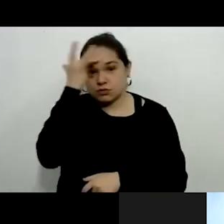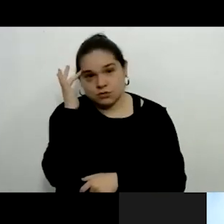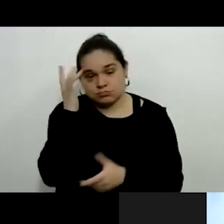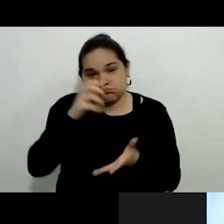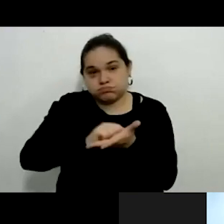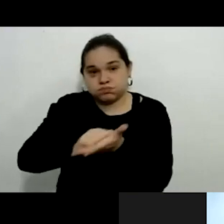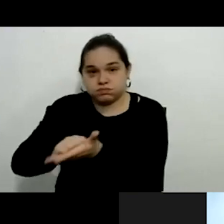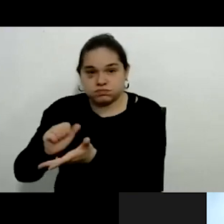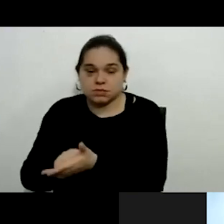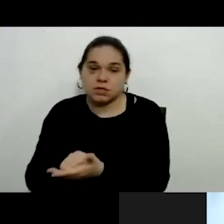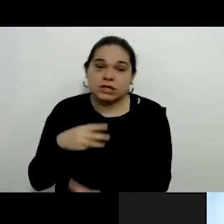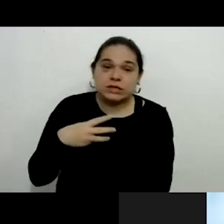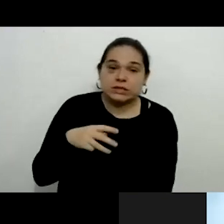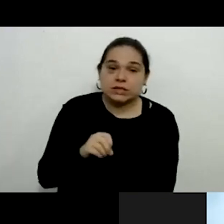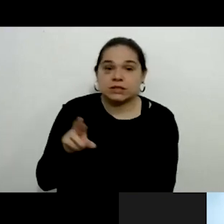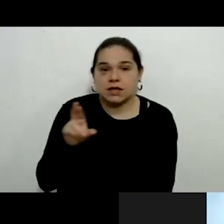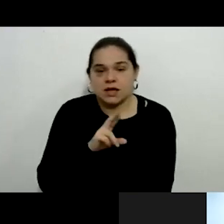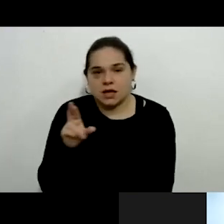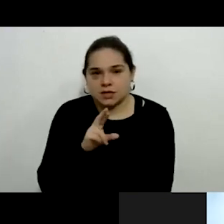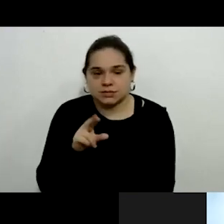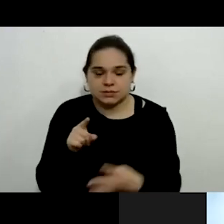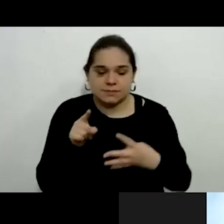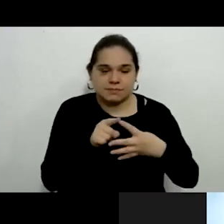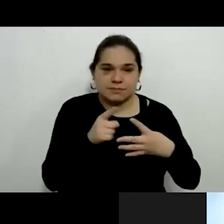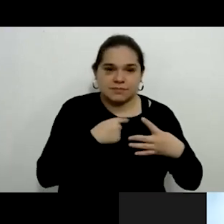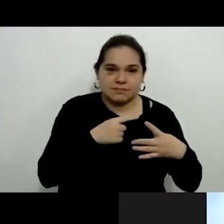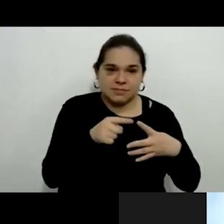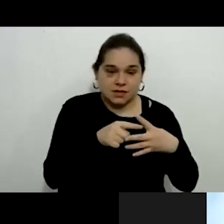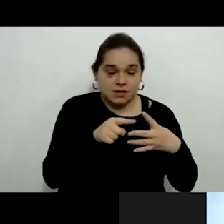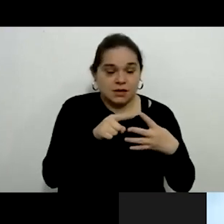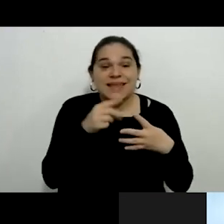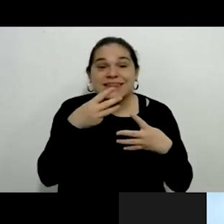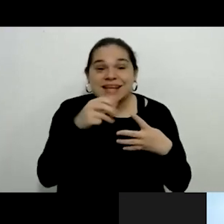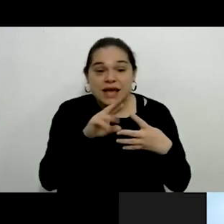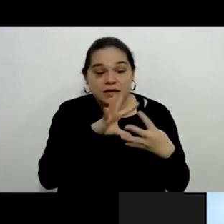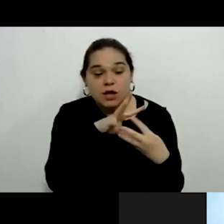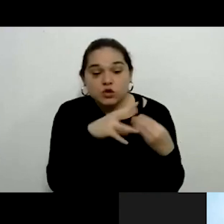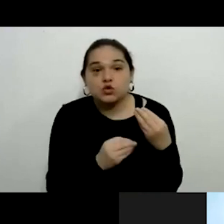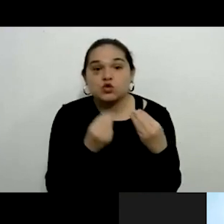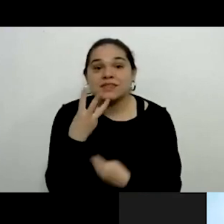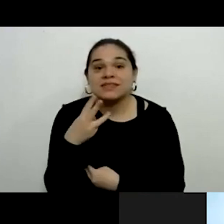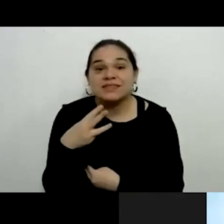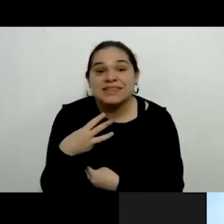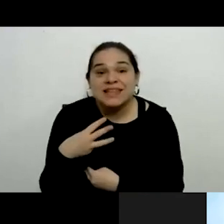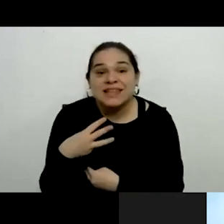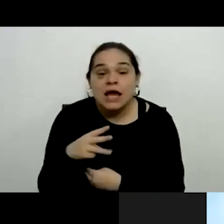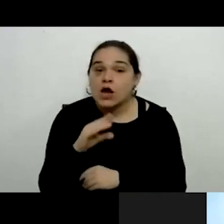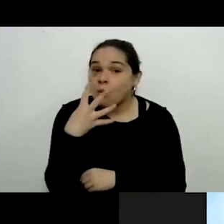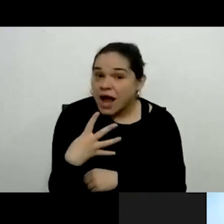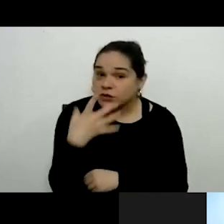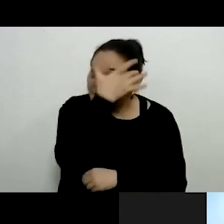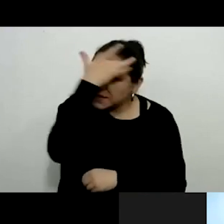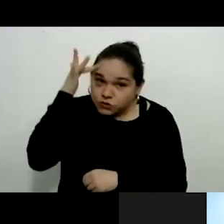É 30 reais pra ele e mais 3 dependentes da sua escolha. Então, são 4 pessoas tendo